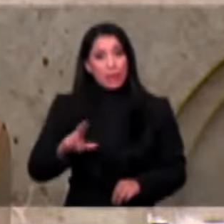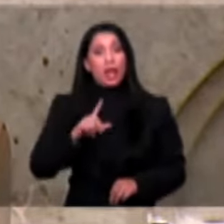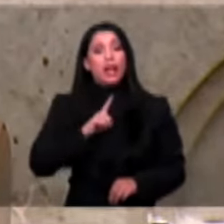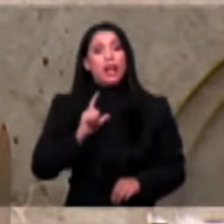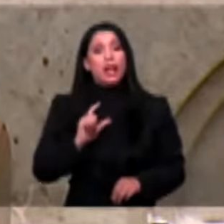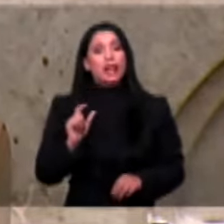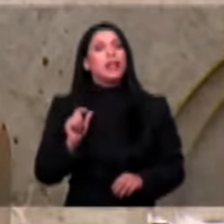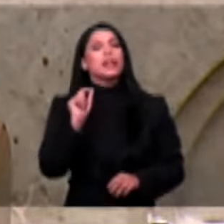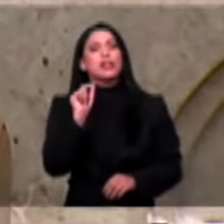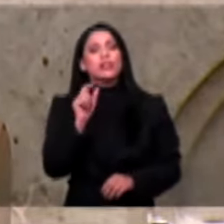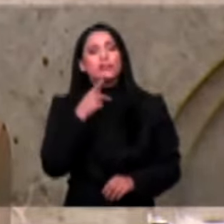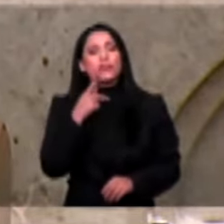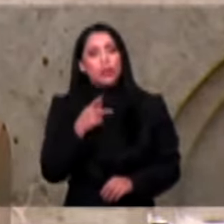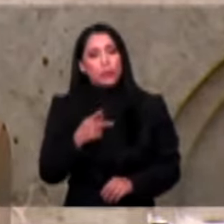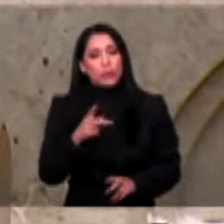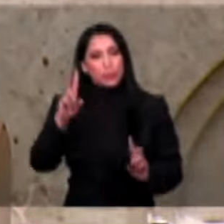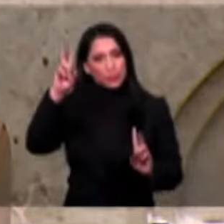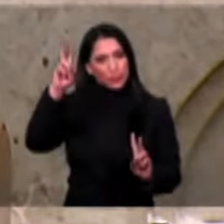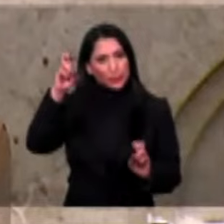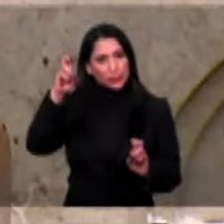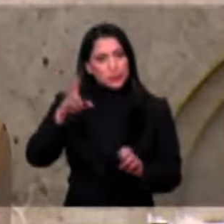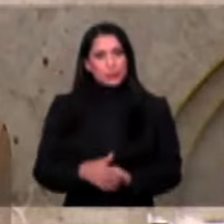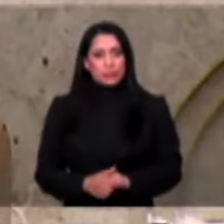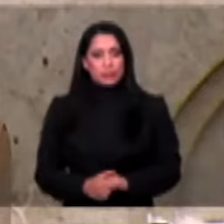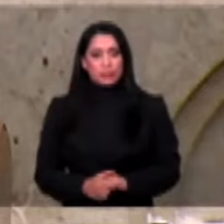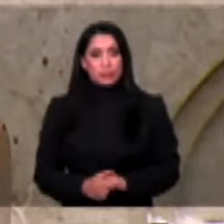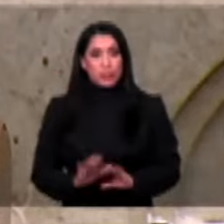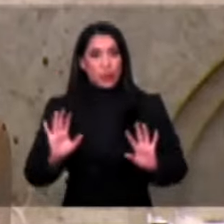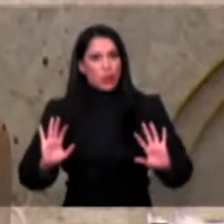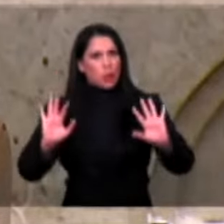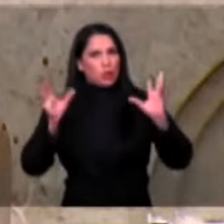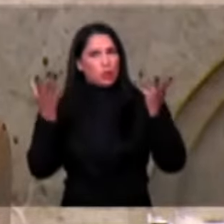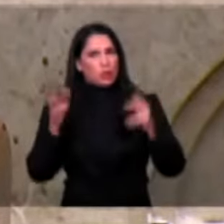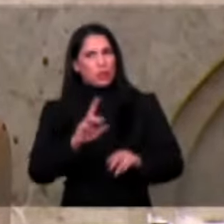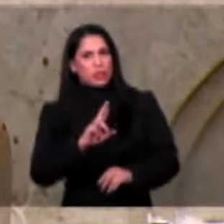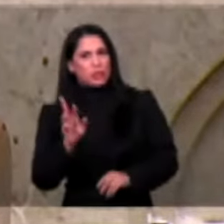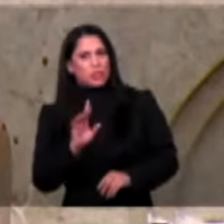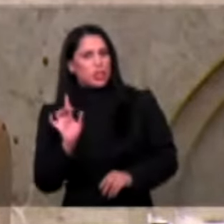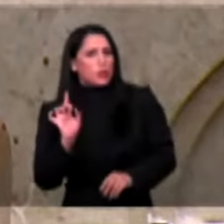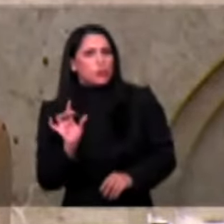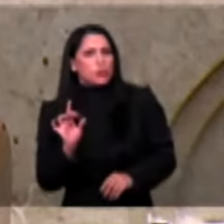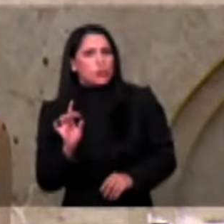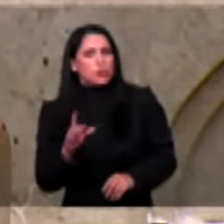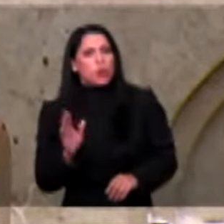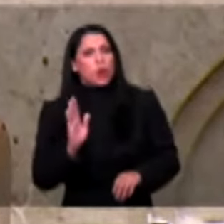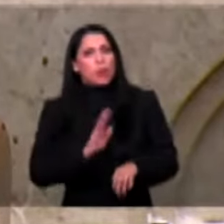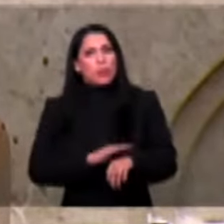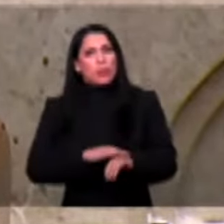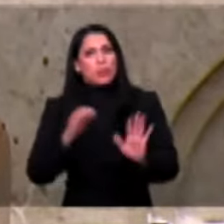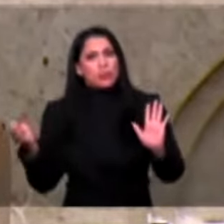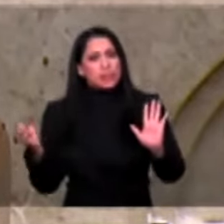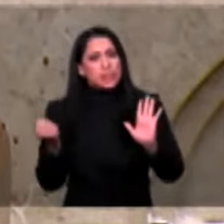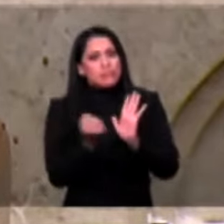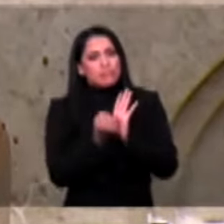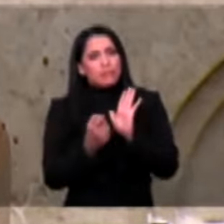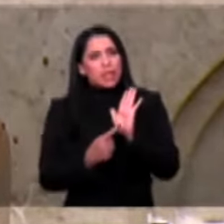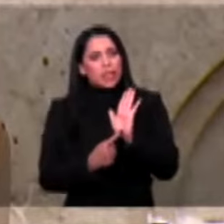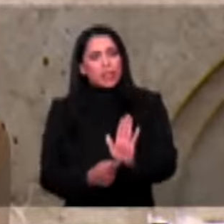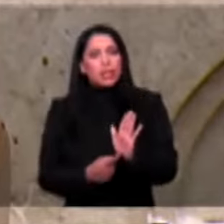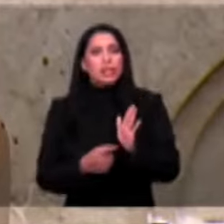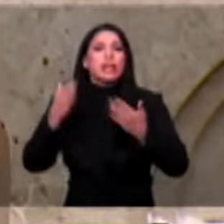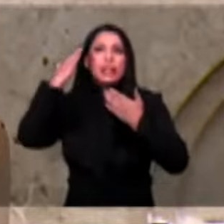seguinte fragmento, aspas, comemoramos não apenas uma data simbólica e grata a todos os